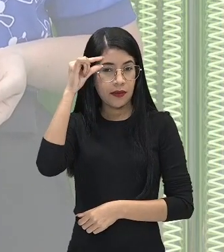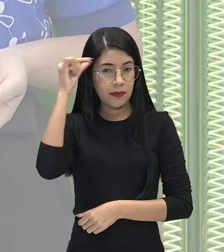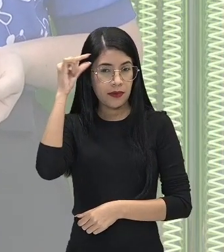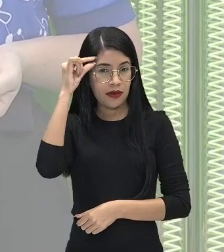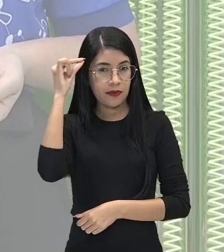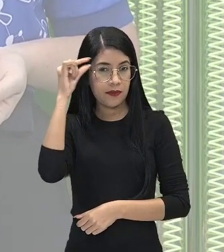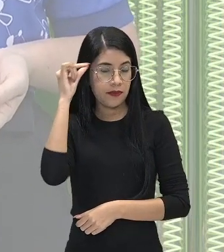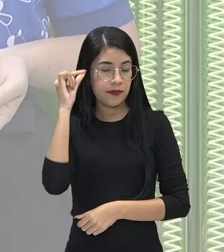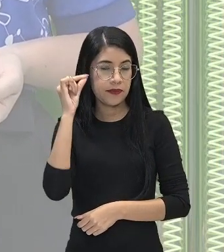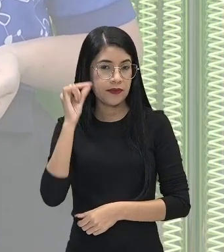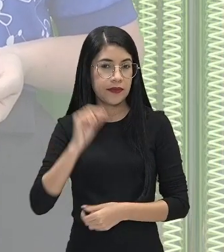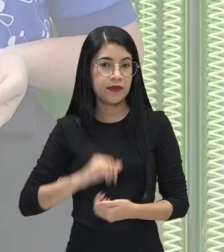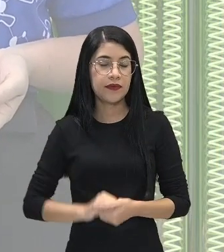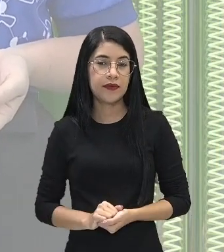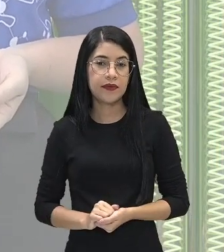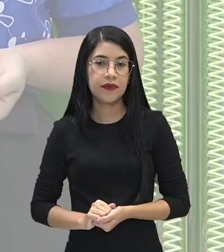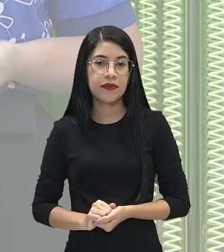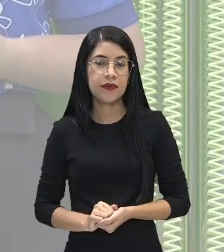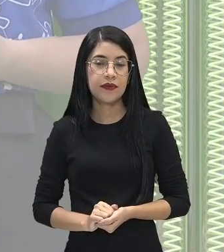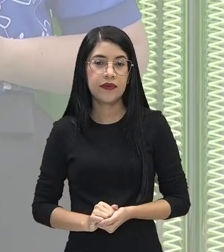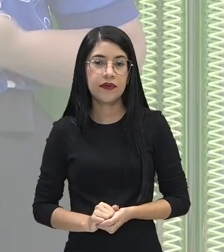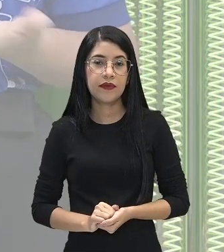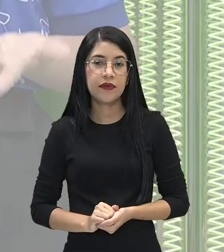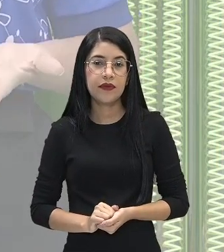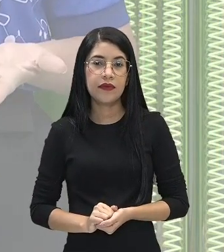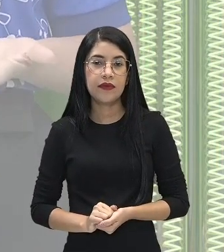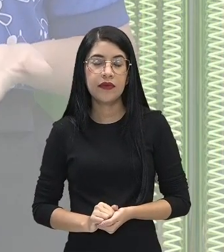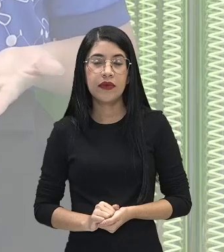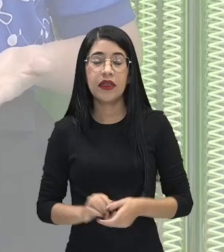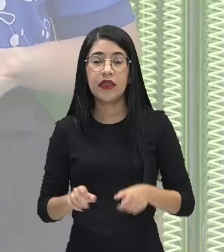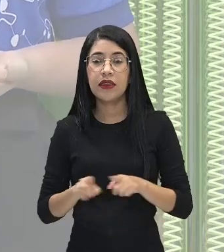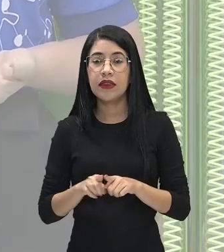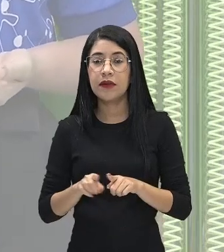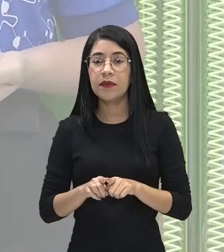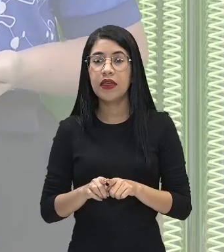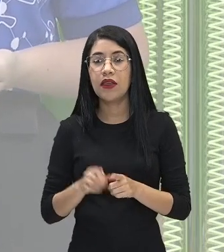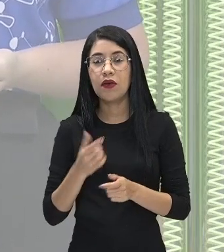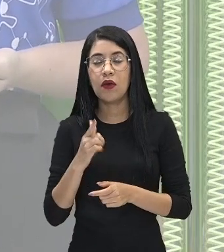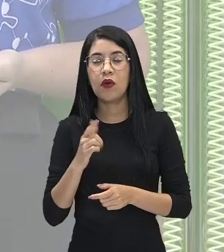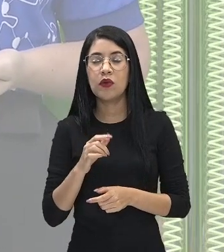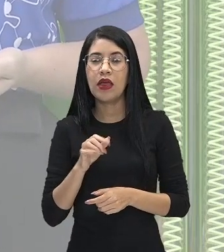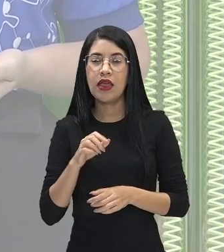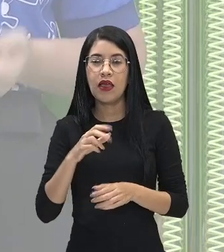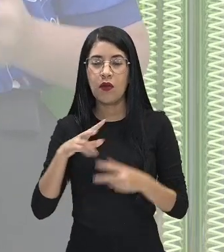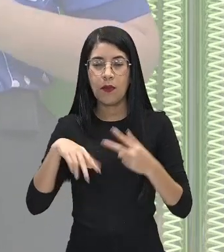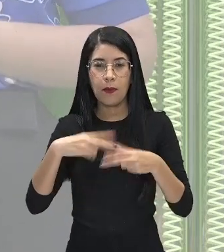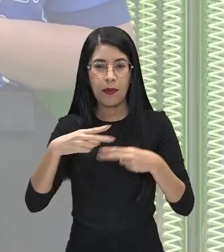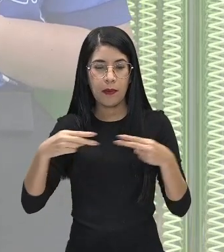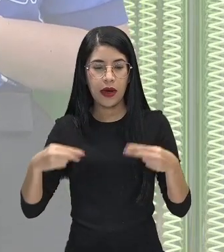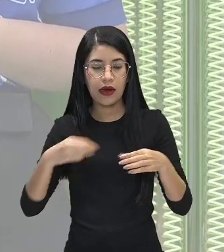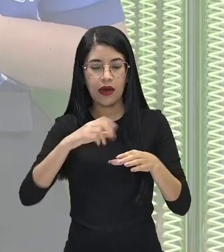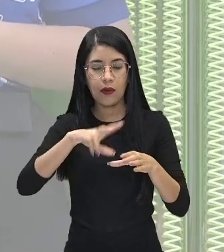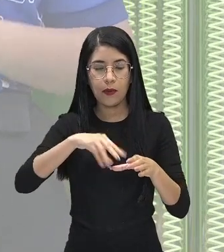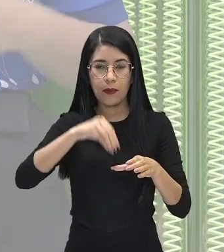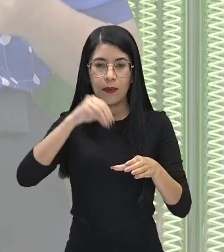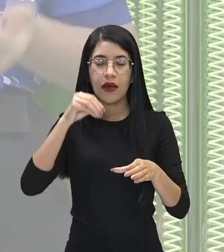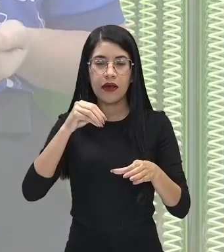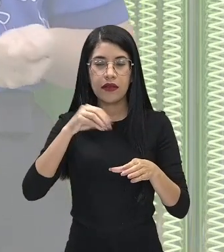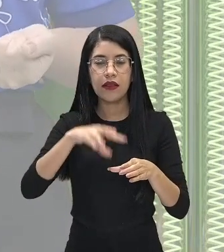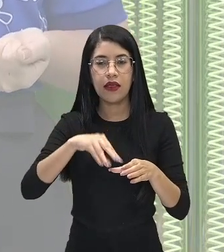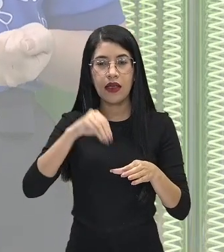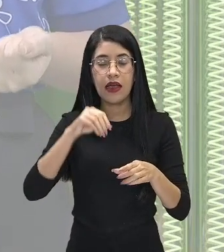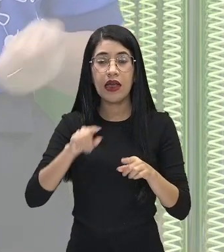bem no meio para exercer uma força nela. Pode ser também aquele pegador de macarrão, né? Pode ser ainda